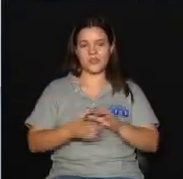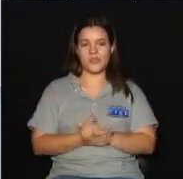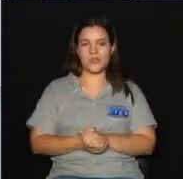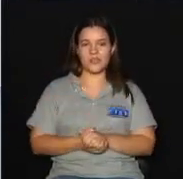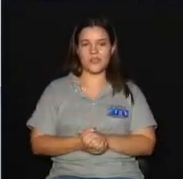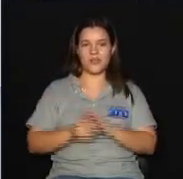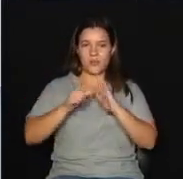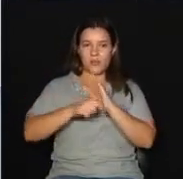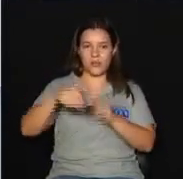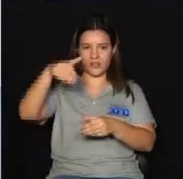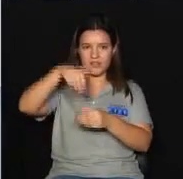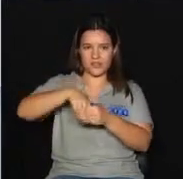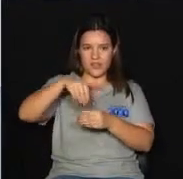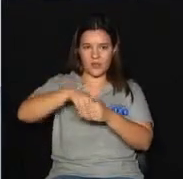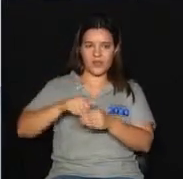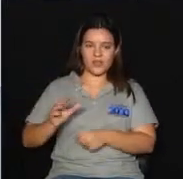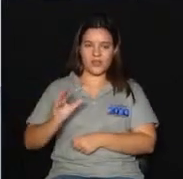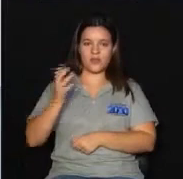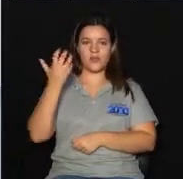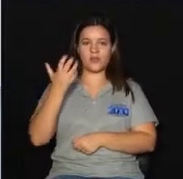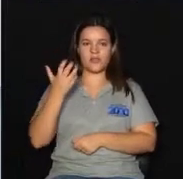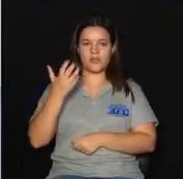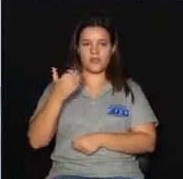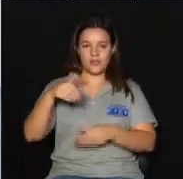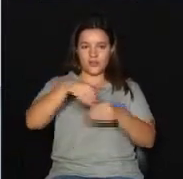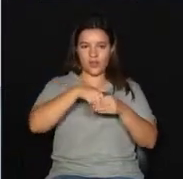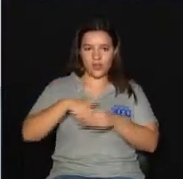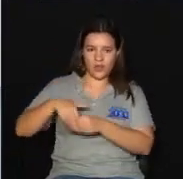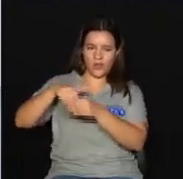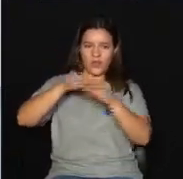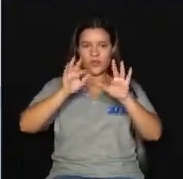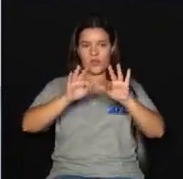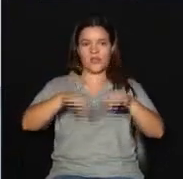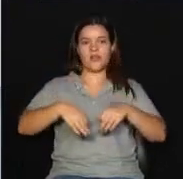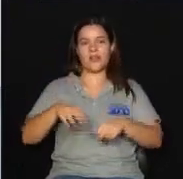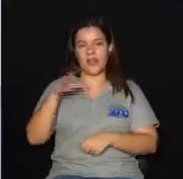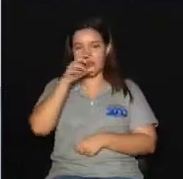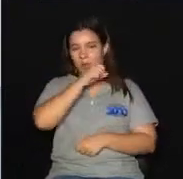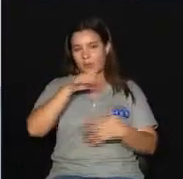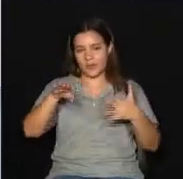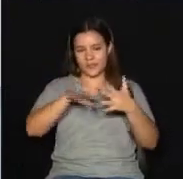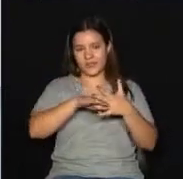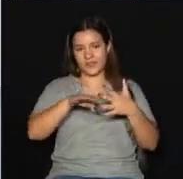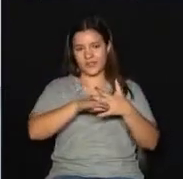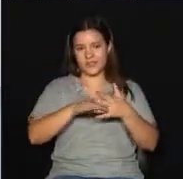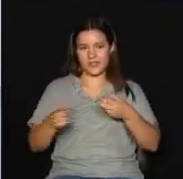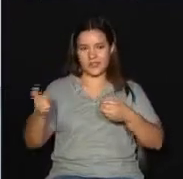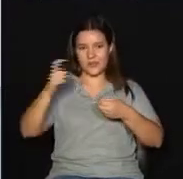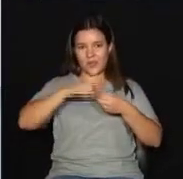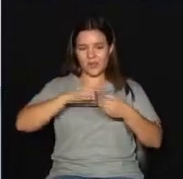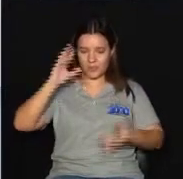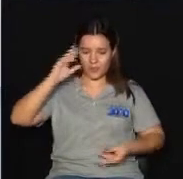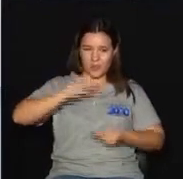aborda aqui a eleição que aconteceu, as urnas finalizadas, tá certo? Rápido intervalo e a gente faz um